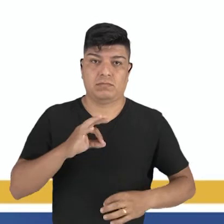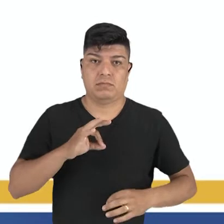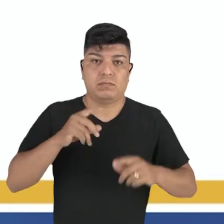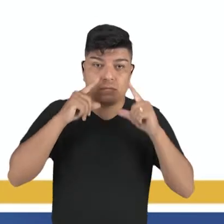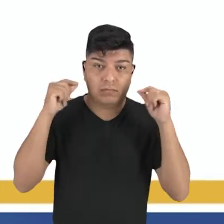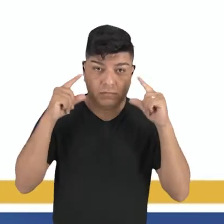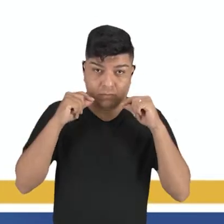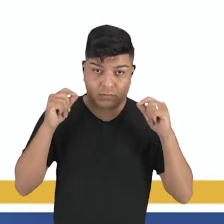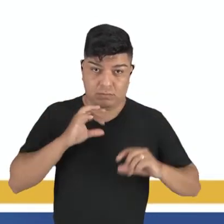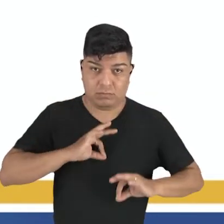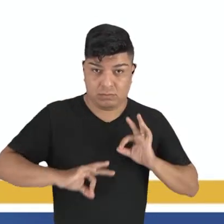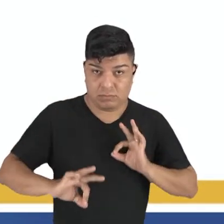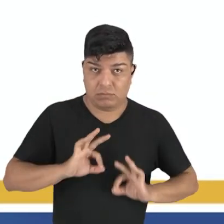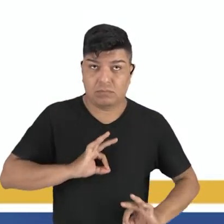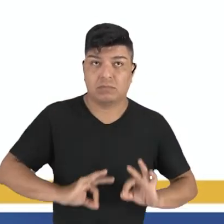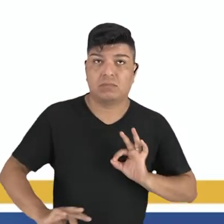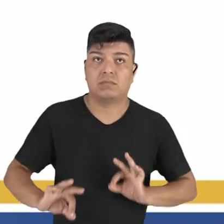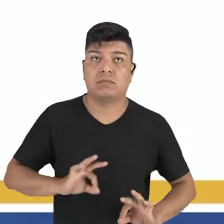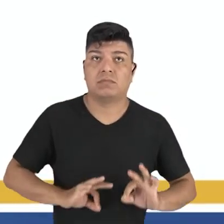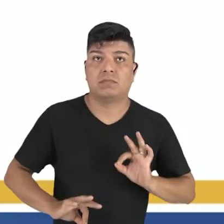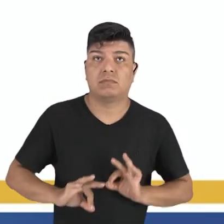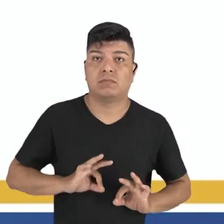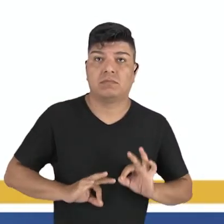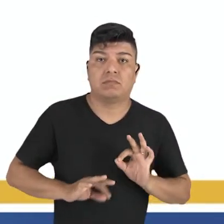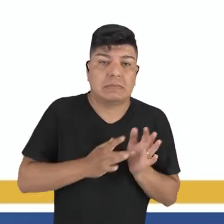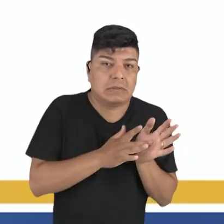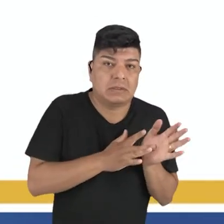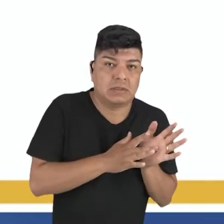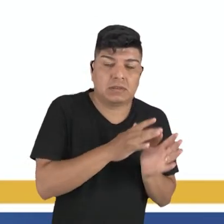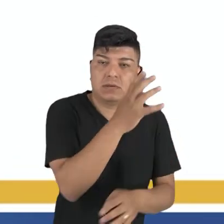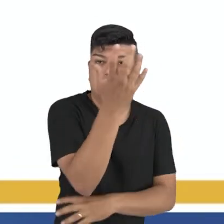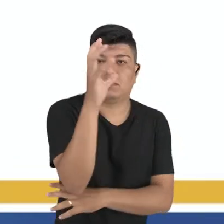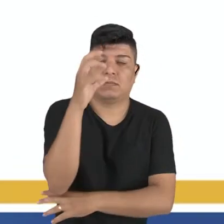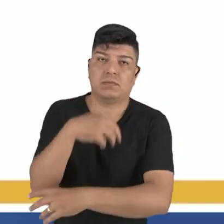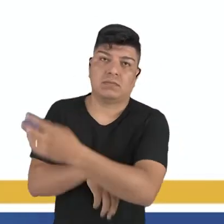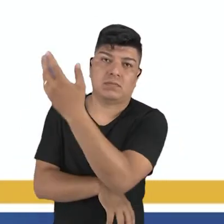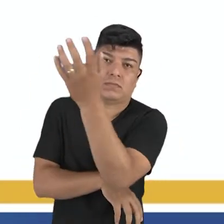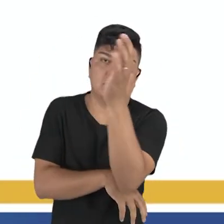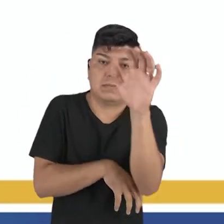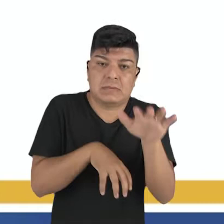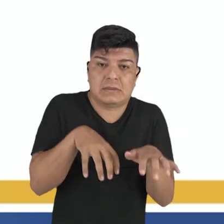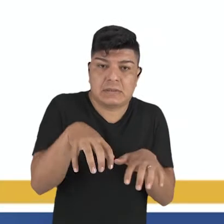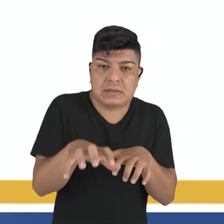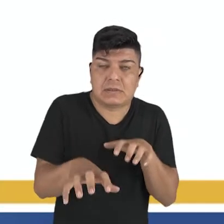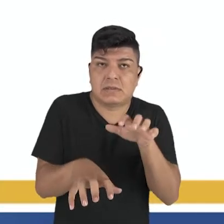o felino. Capaz de se disfarçar na mata, andar com leveza,